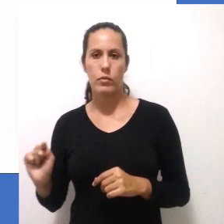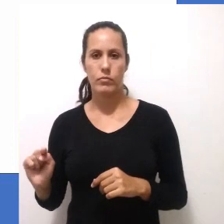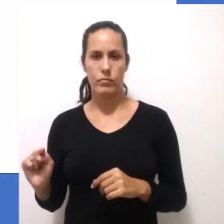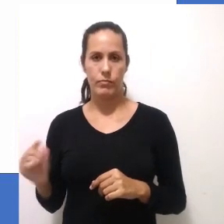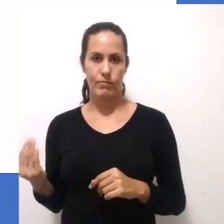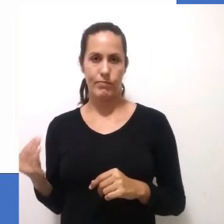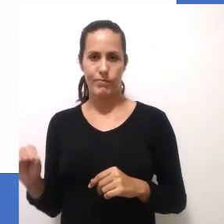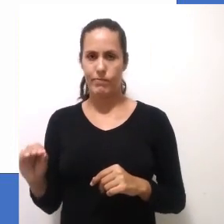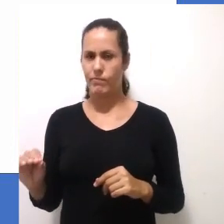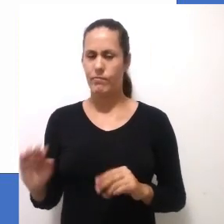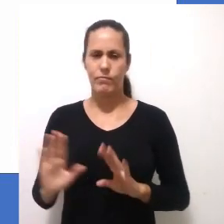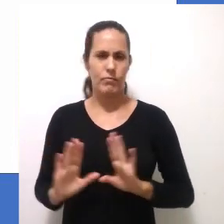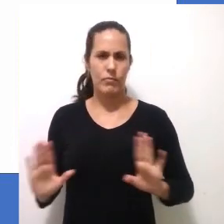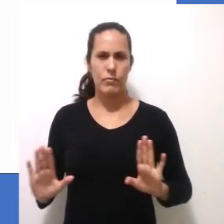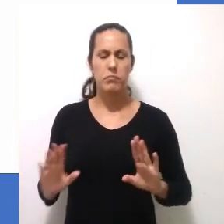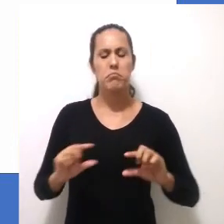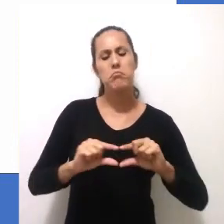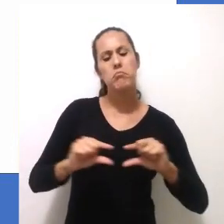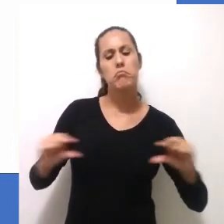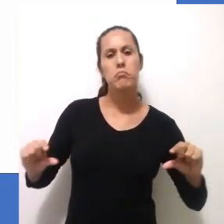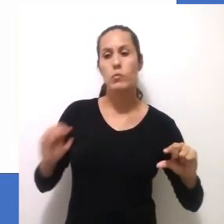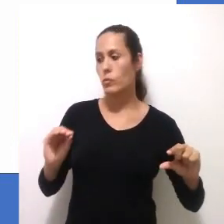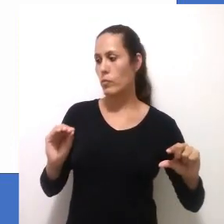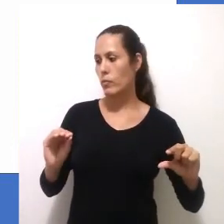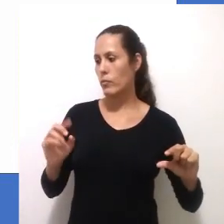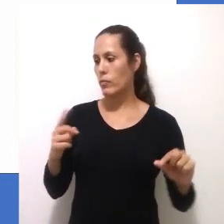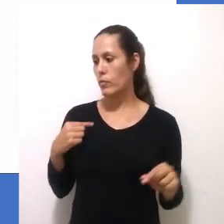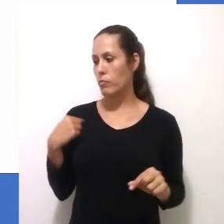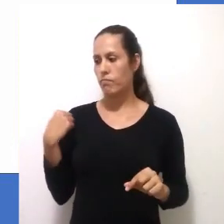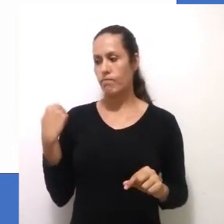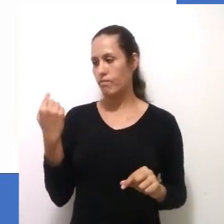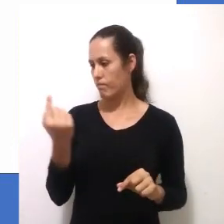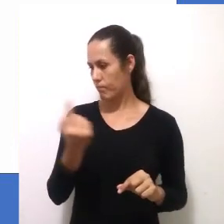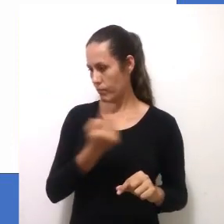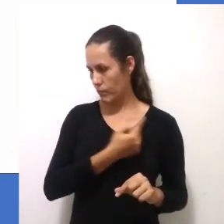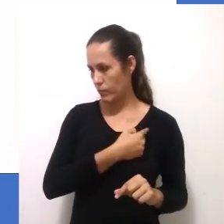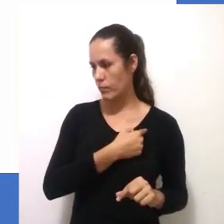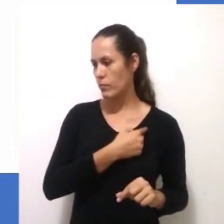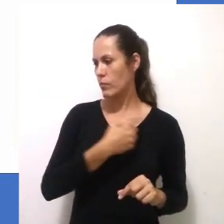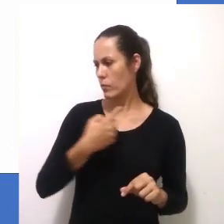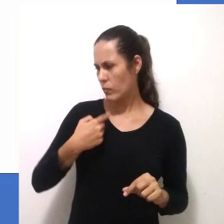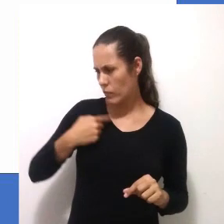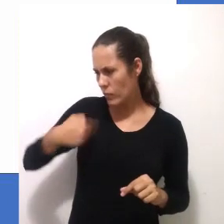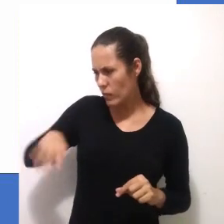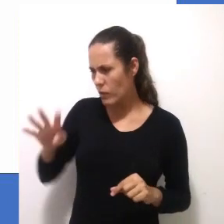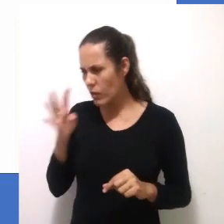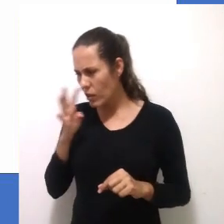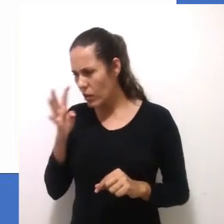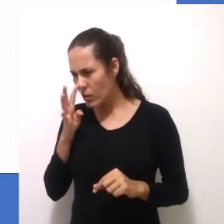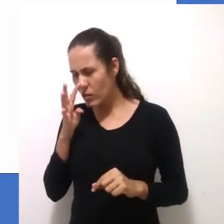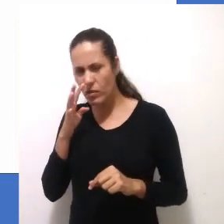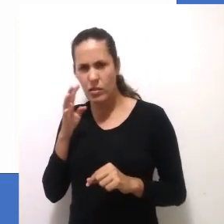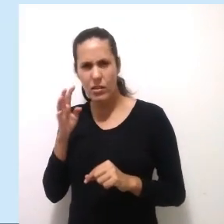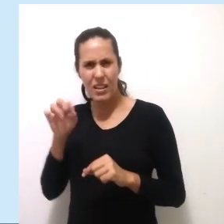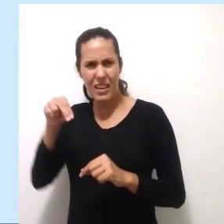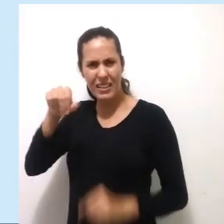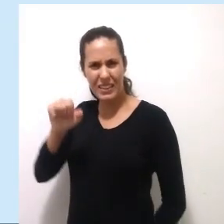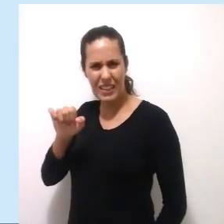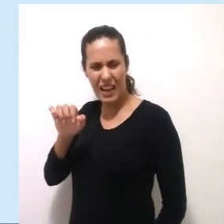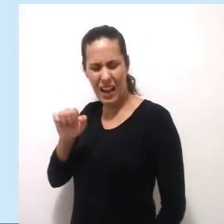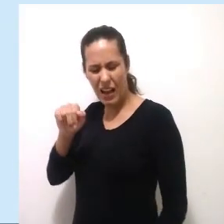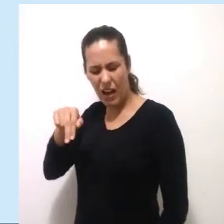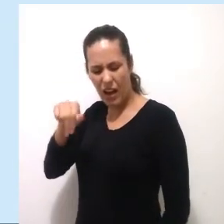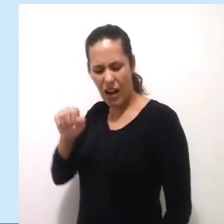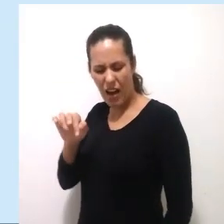uma interrogativa. Então, como é que fica? Are we going to watch Naruto? Nós estamos indo